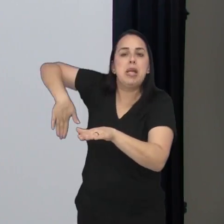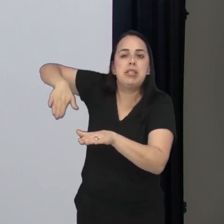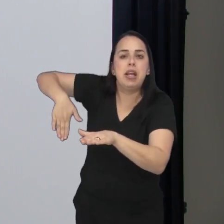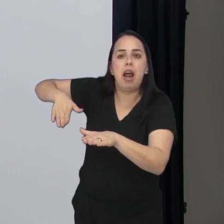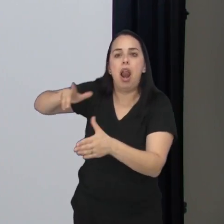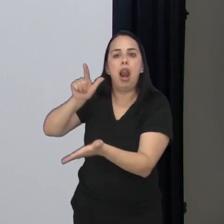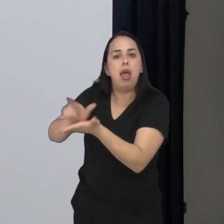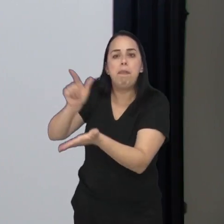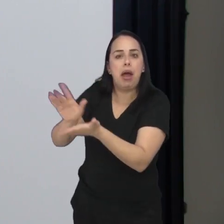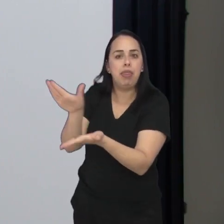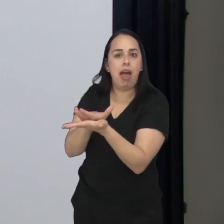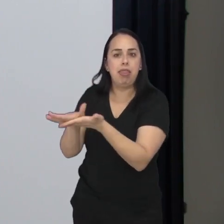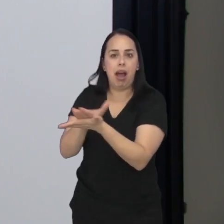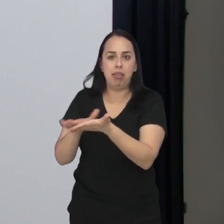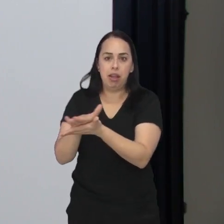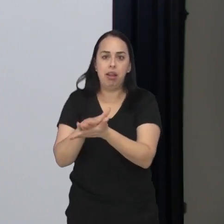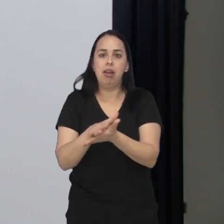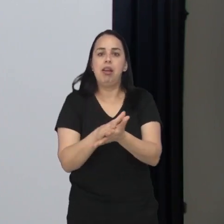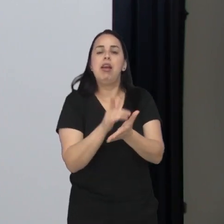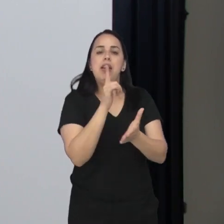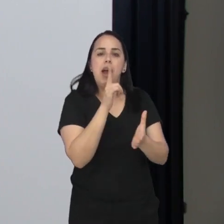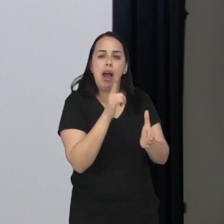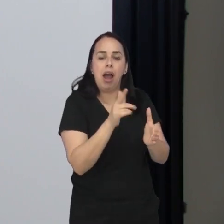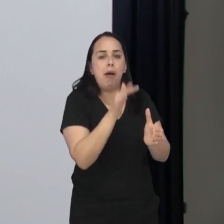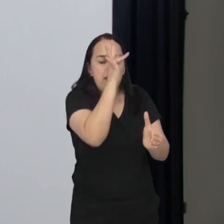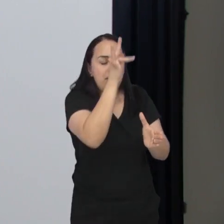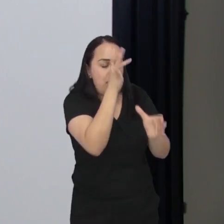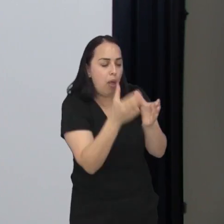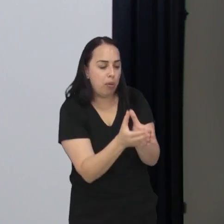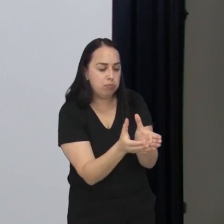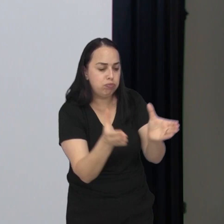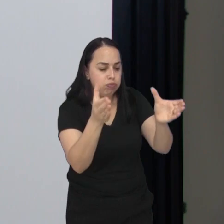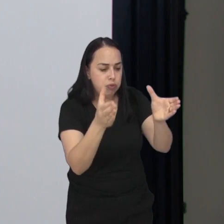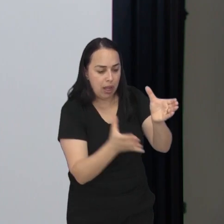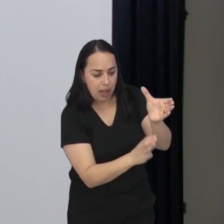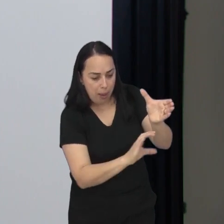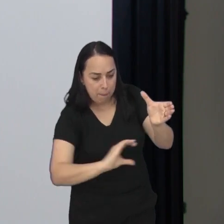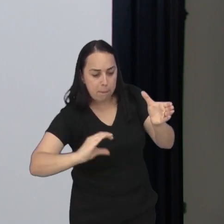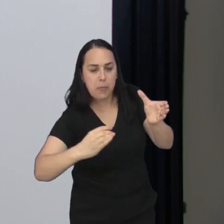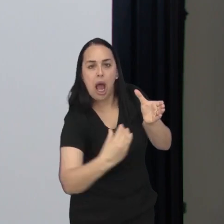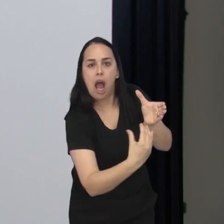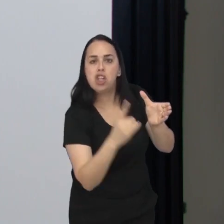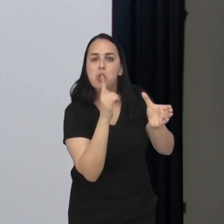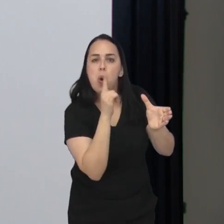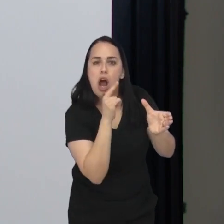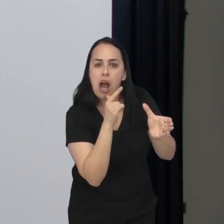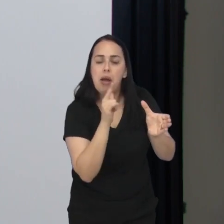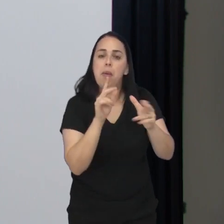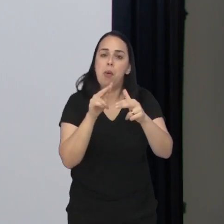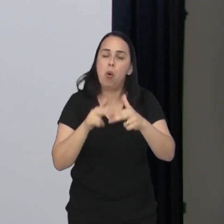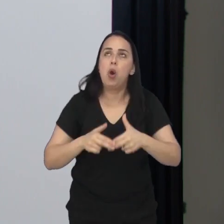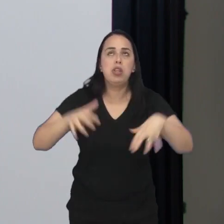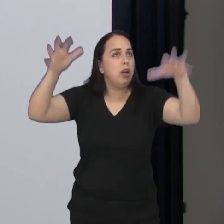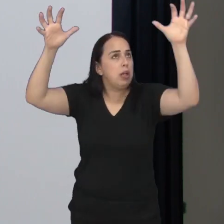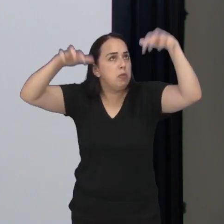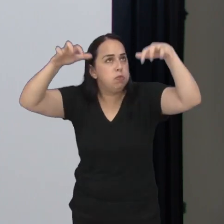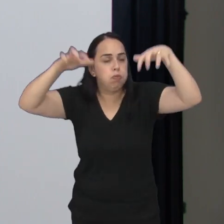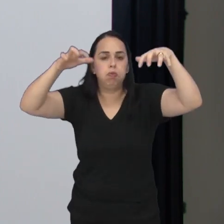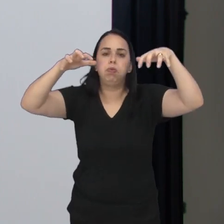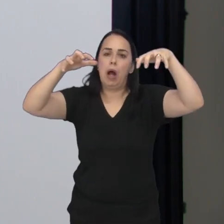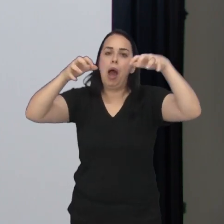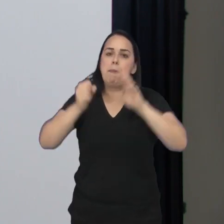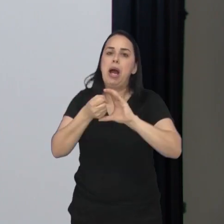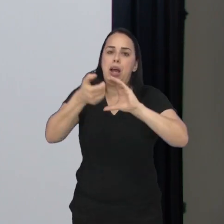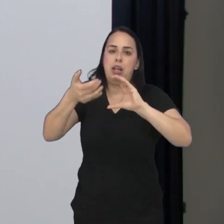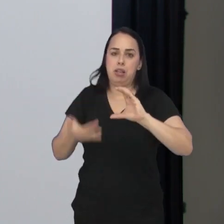sem limpeza, aquela planta no pneu. Então esse acúmulo de água, esse ambiente úmido, esse aumento